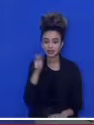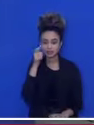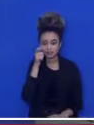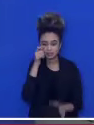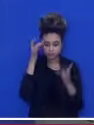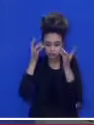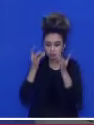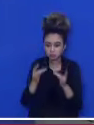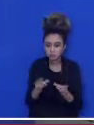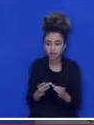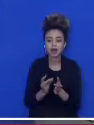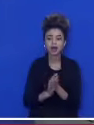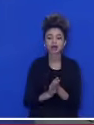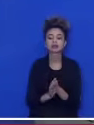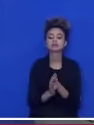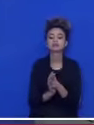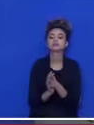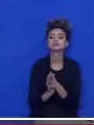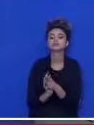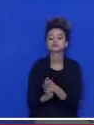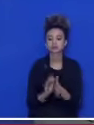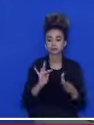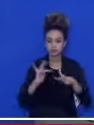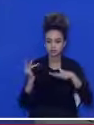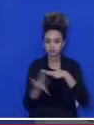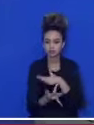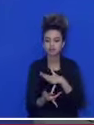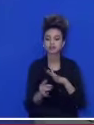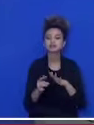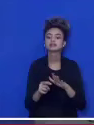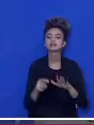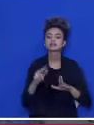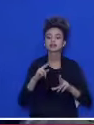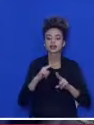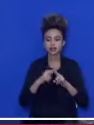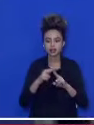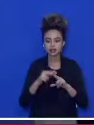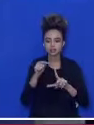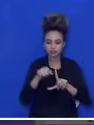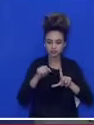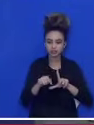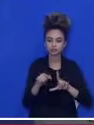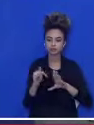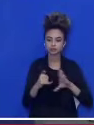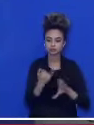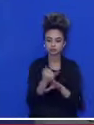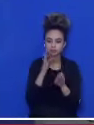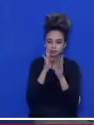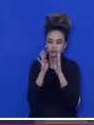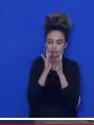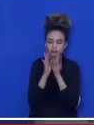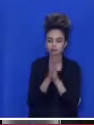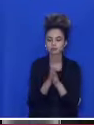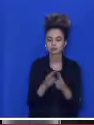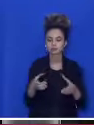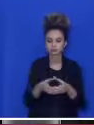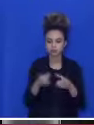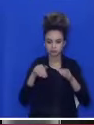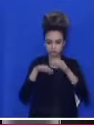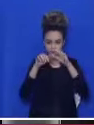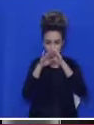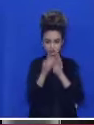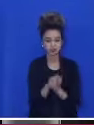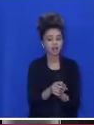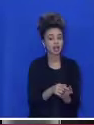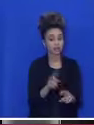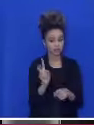acompanhando cada detalhe por meio dos perfis da Caixa e da Rede TV no YouTube e no Facebook. Este procedimento de reabastecimento acompanhado de